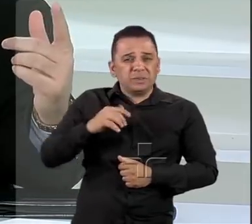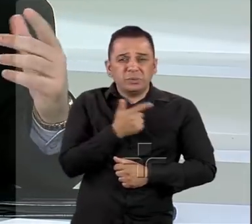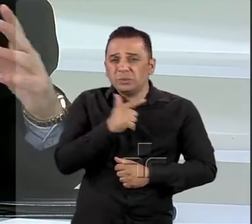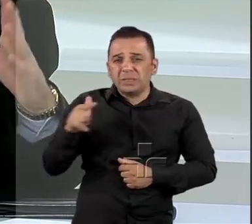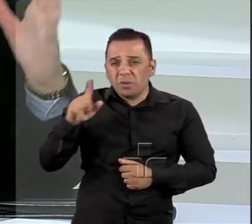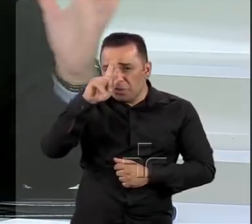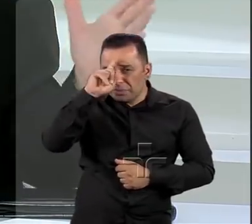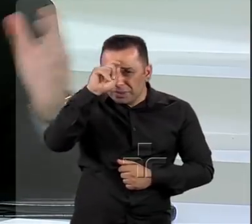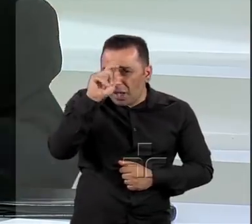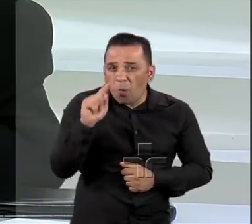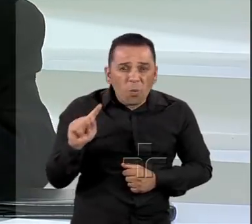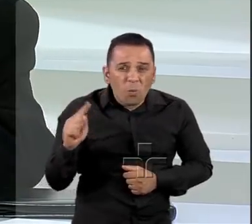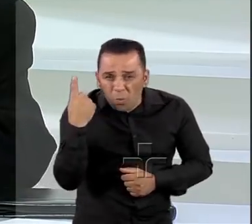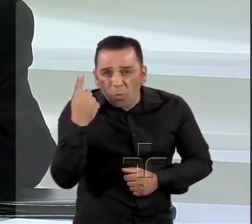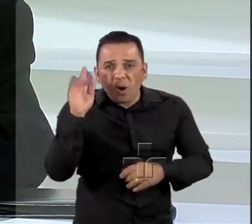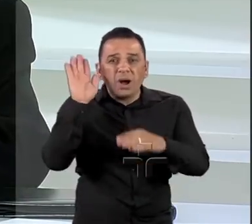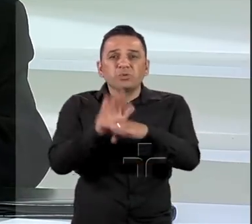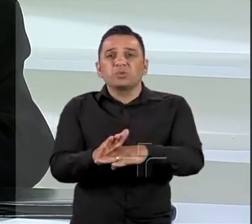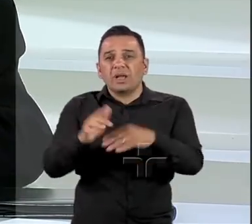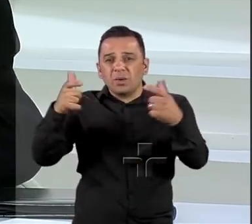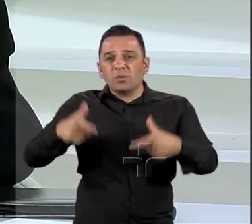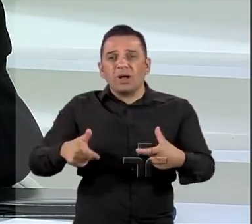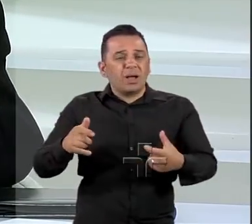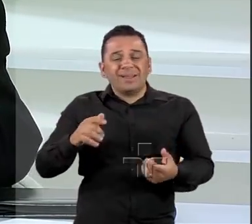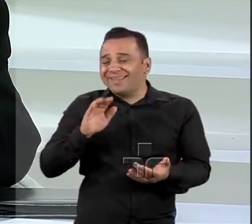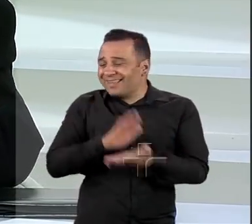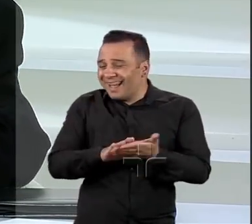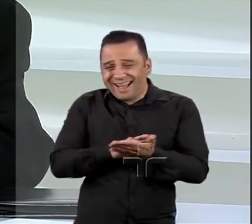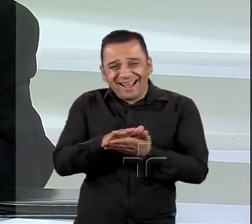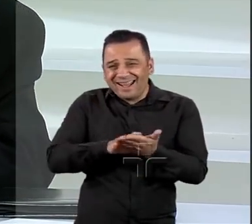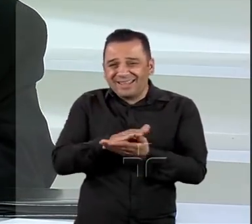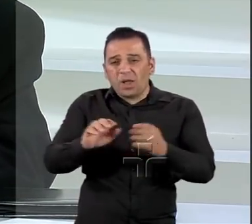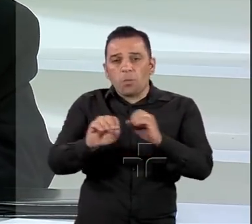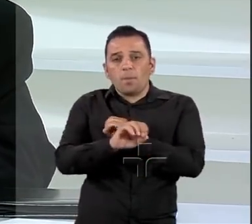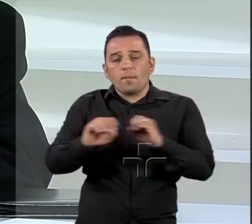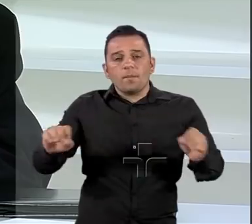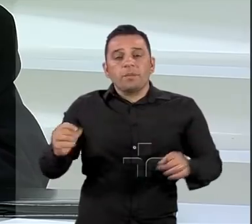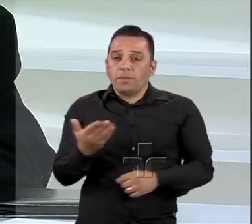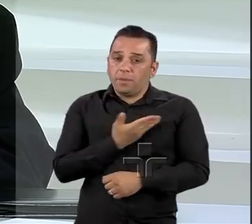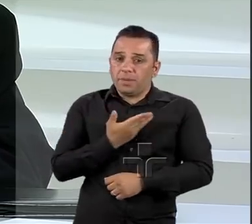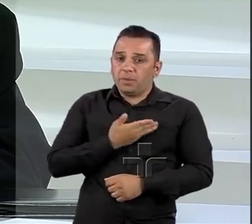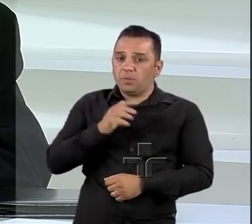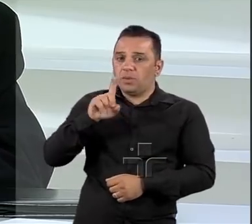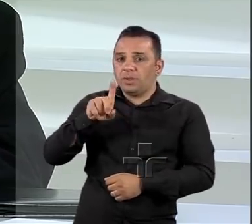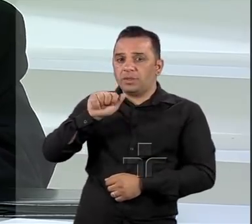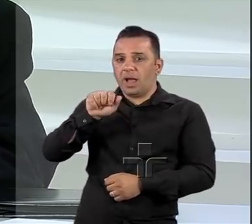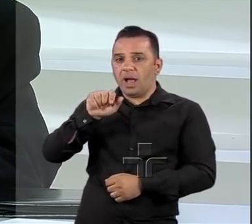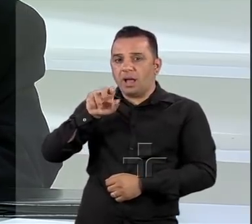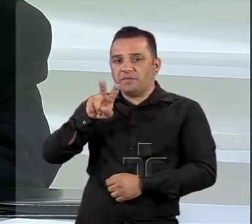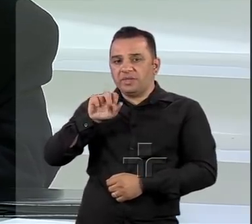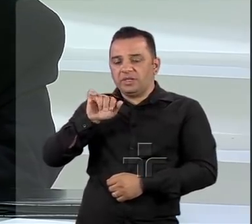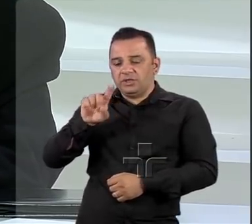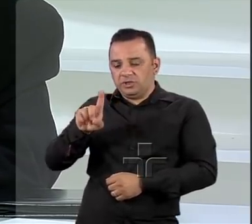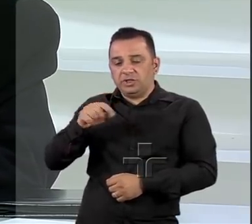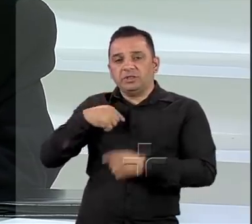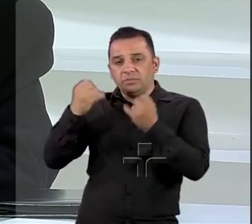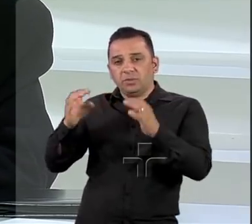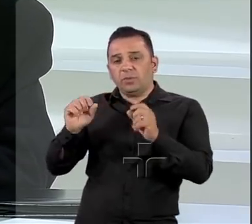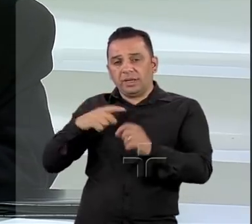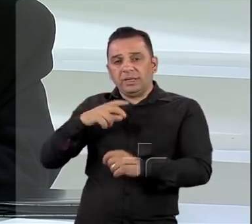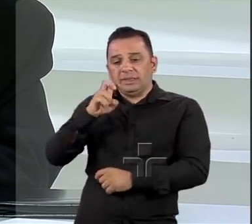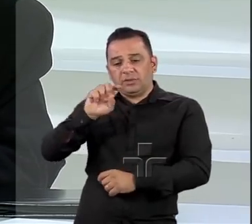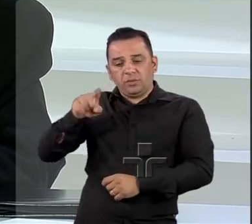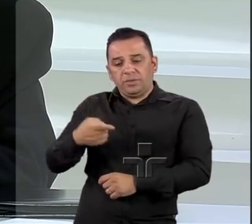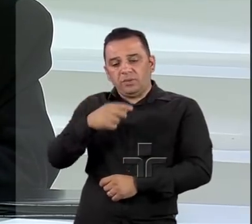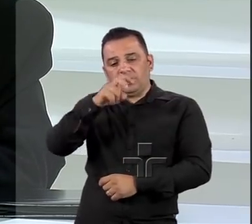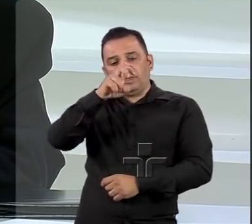possa socorrer aquela região. Só para os senhores terem ideia, meu colega Davi Wip citou aqui 5.570 municípios.